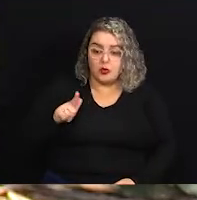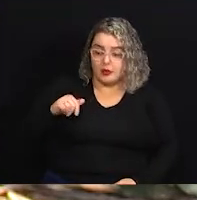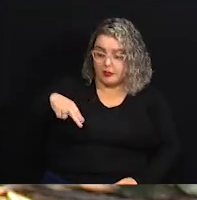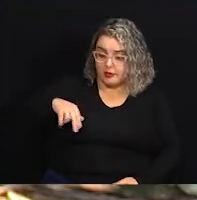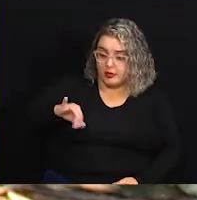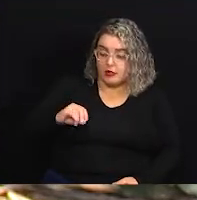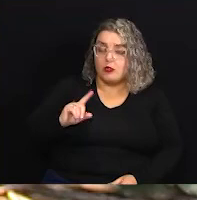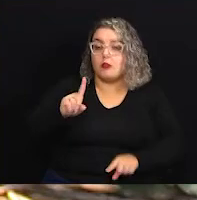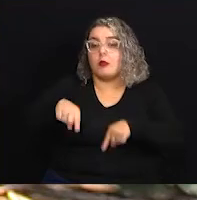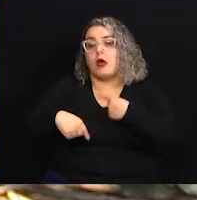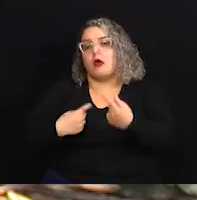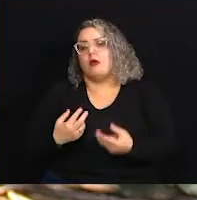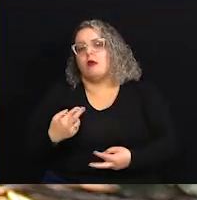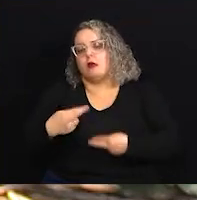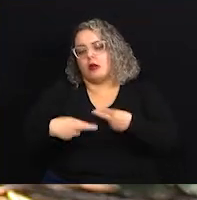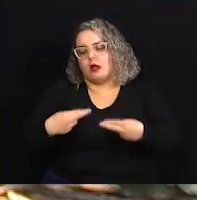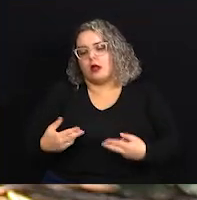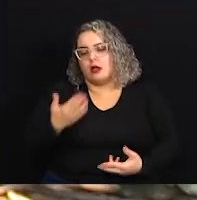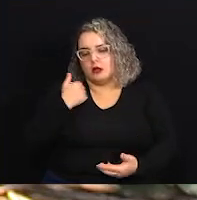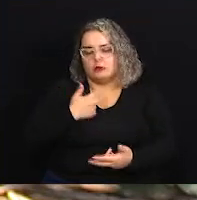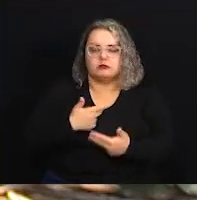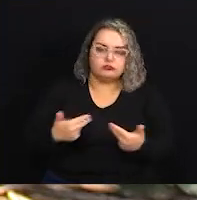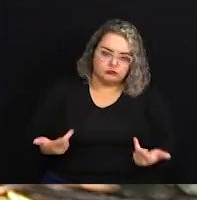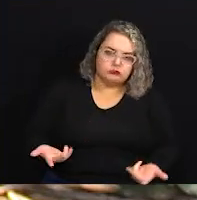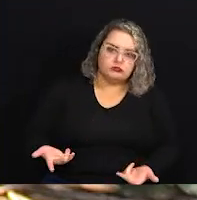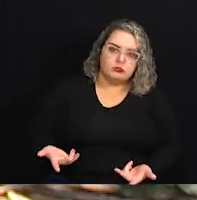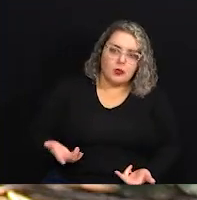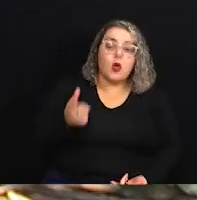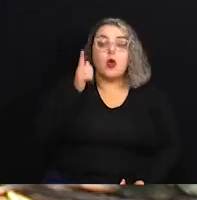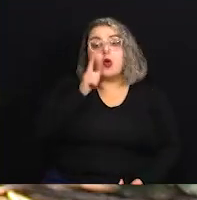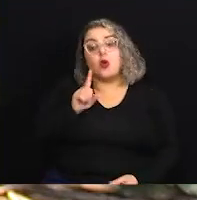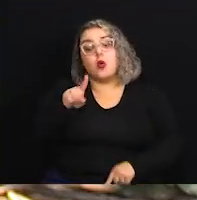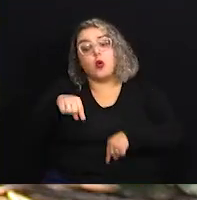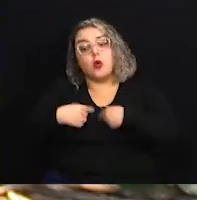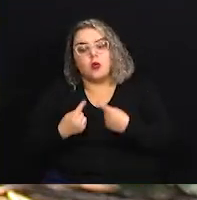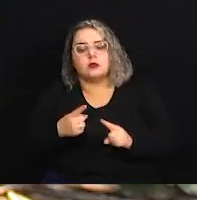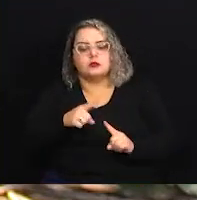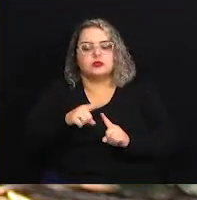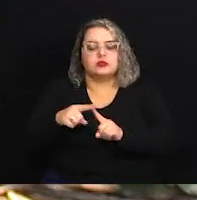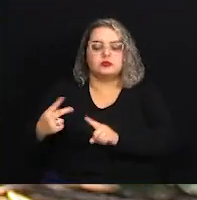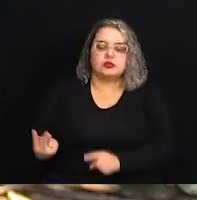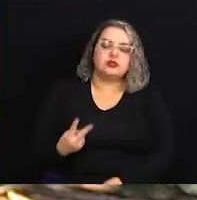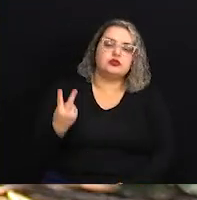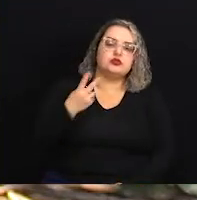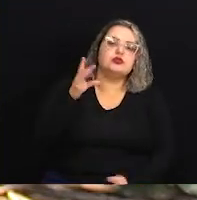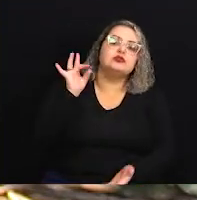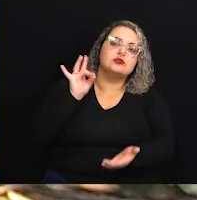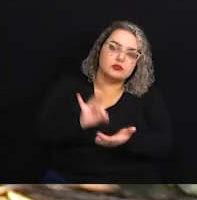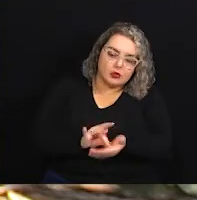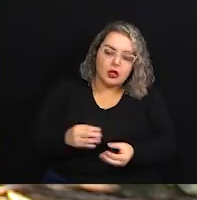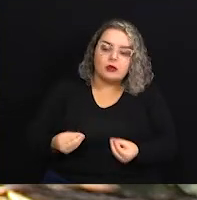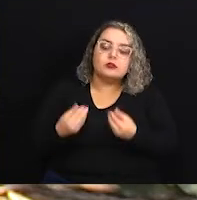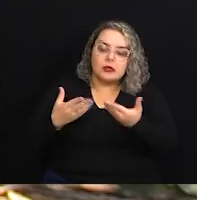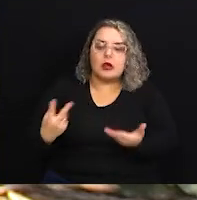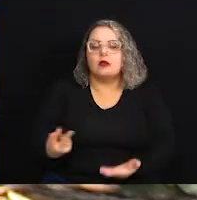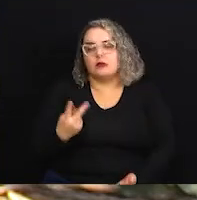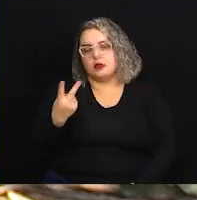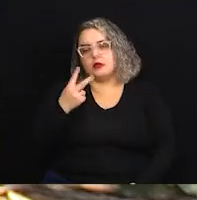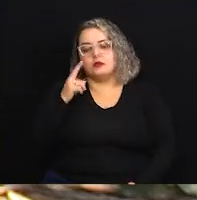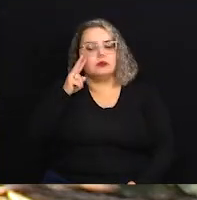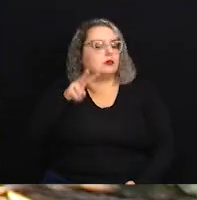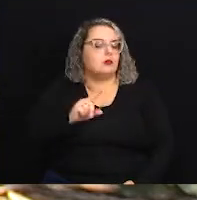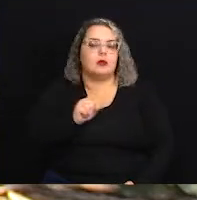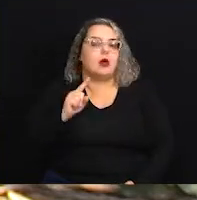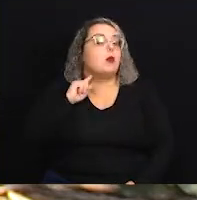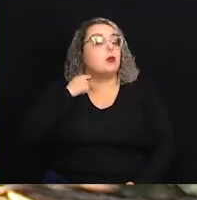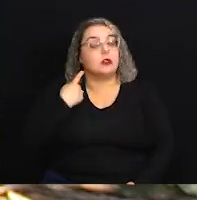gente começa a ter uma outra relação com a nossa comida. A gente consegue dar outro tipo de valor, a gente de fato dá valor, né?